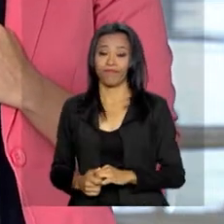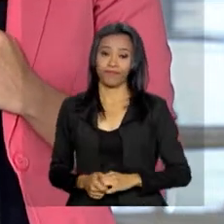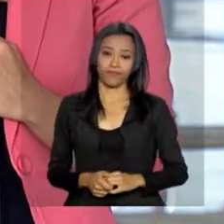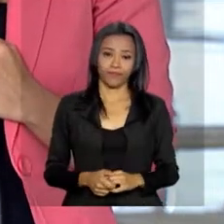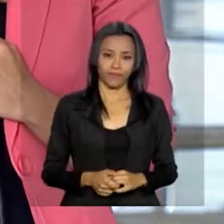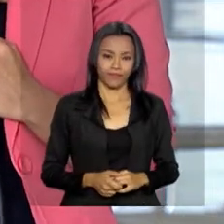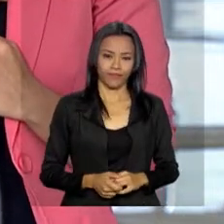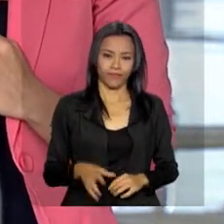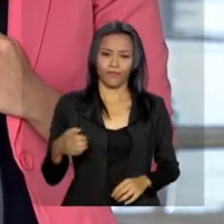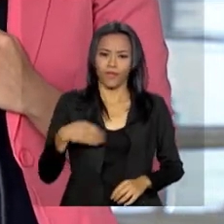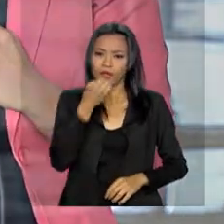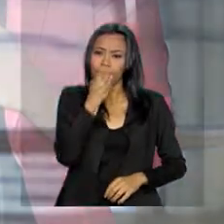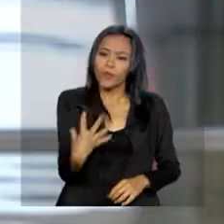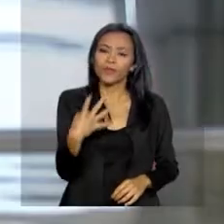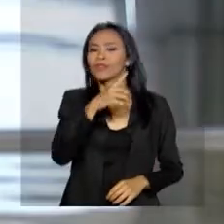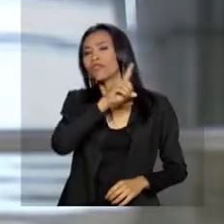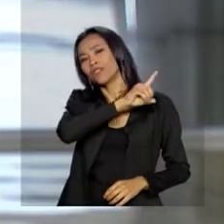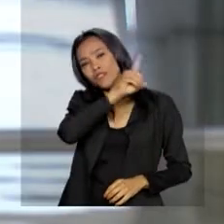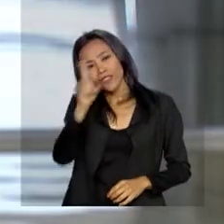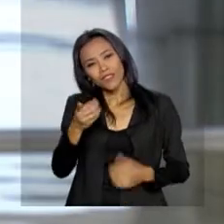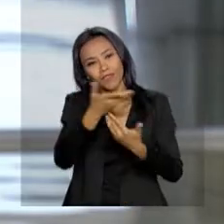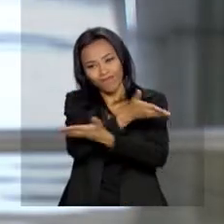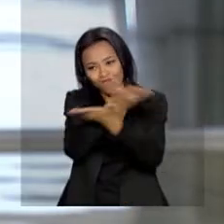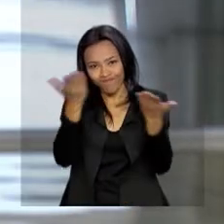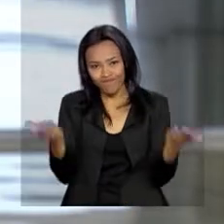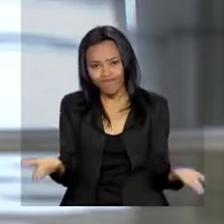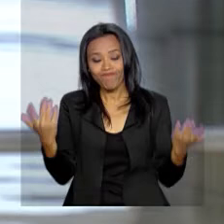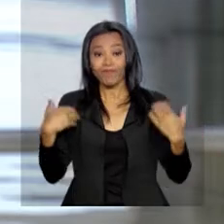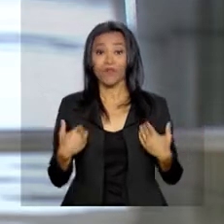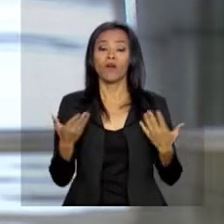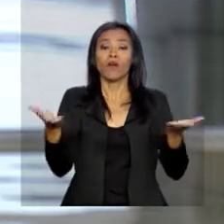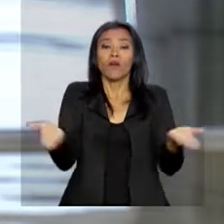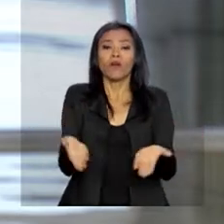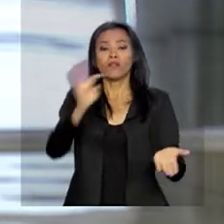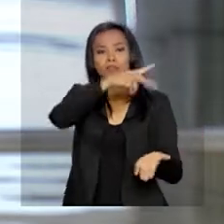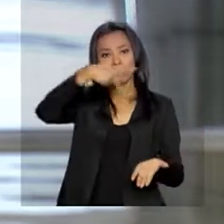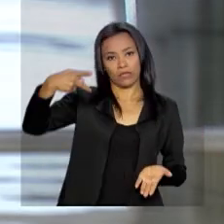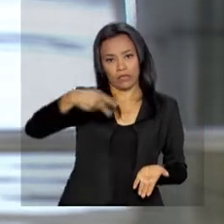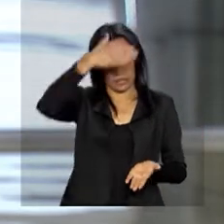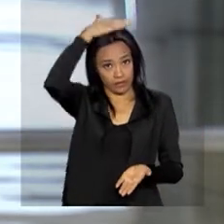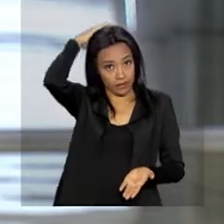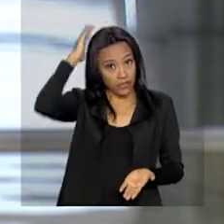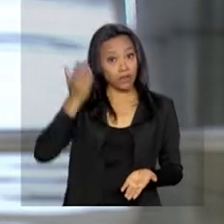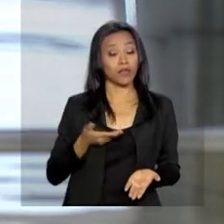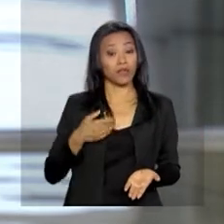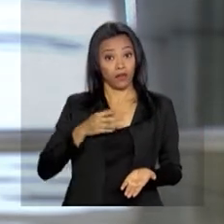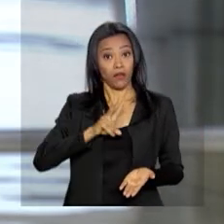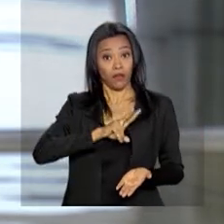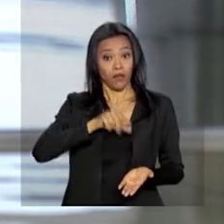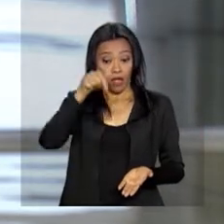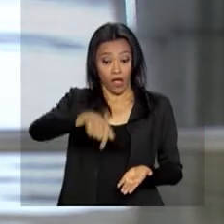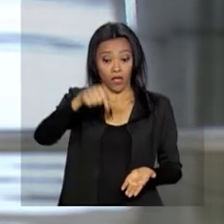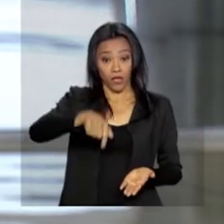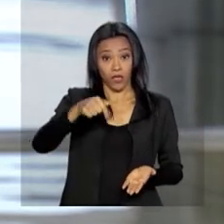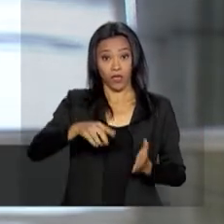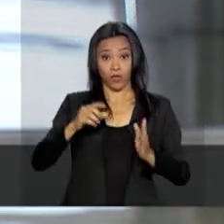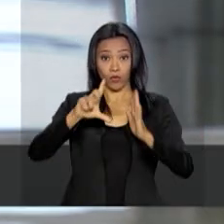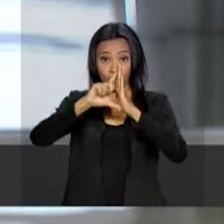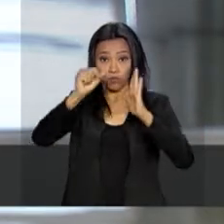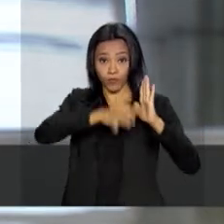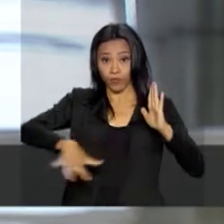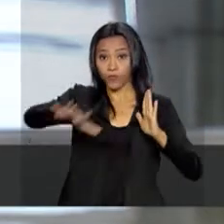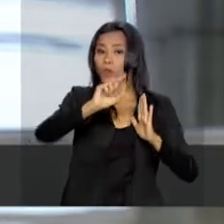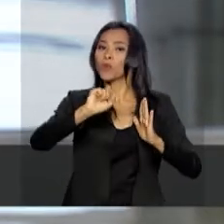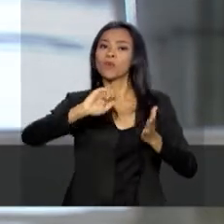bom dia nem um bom dia a todos olha hoje o presidente michel temer sanciona aqui no palácio do planalto a lei